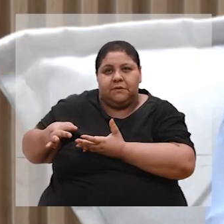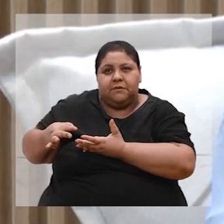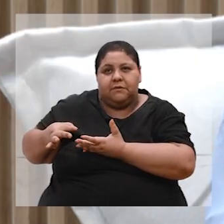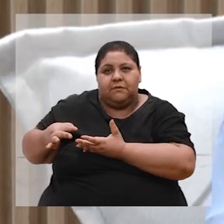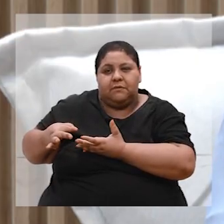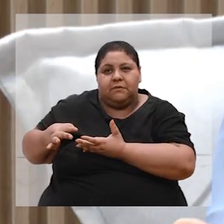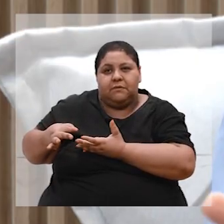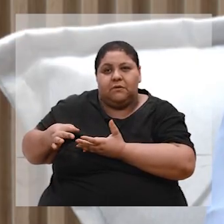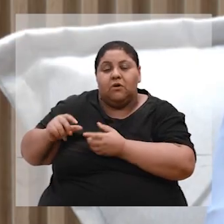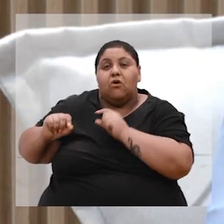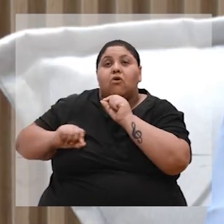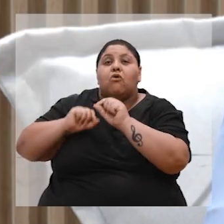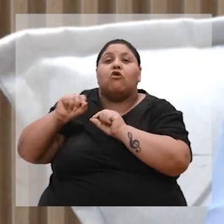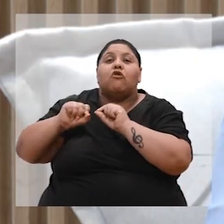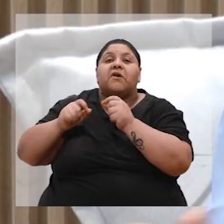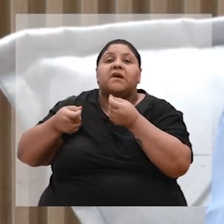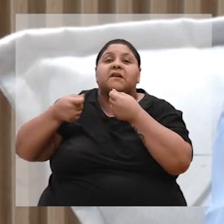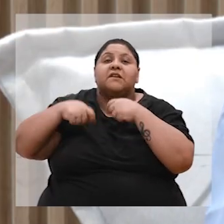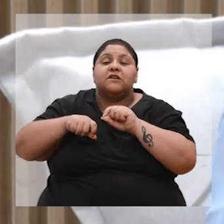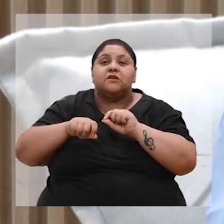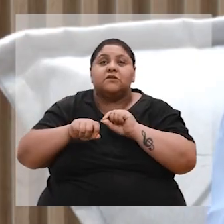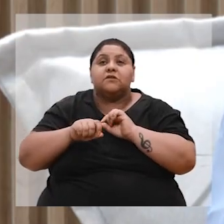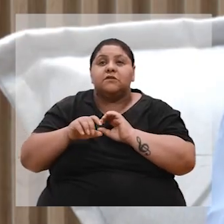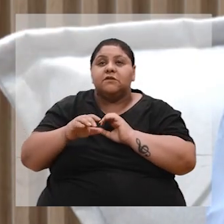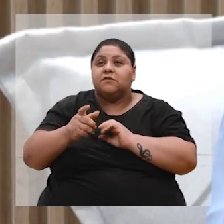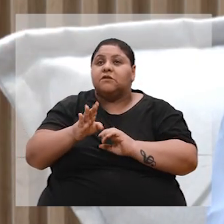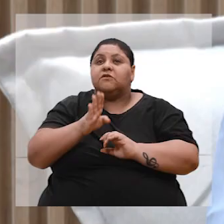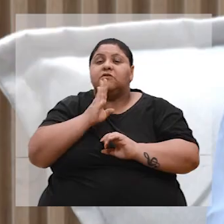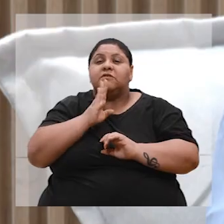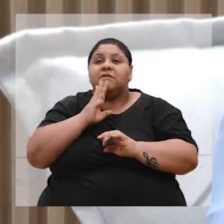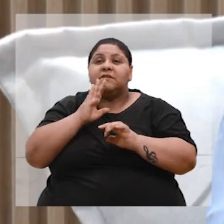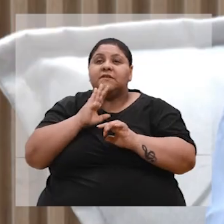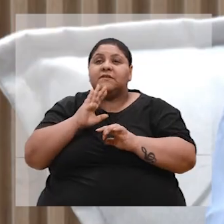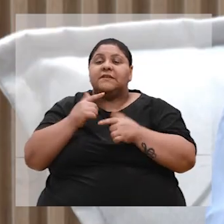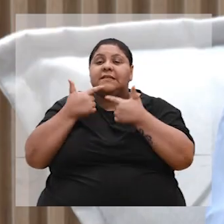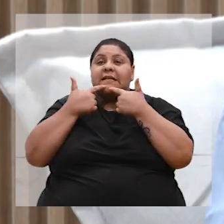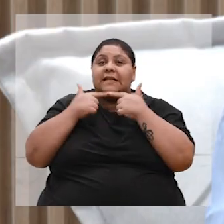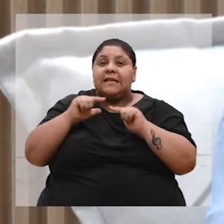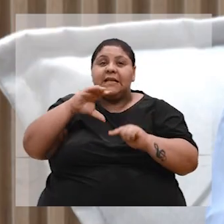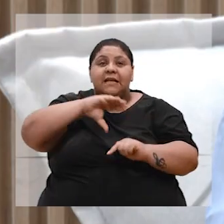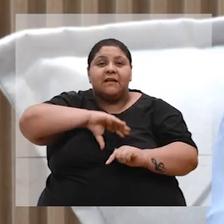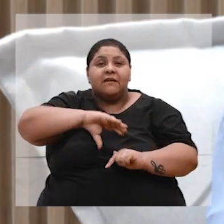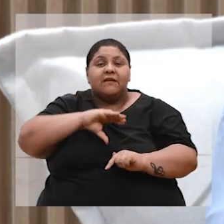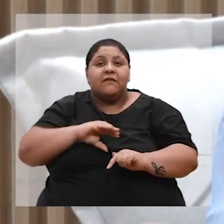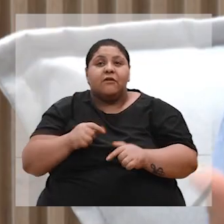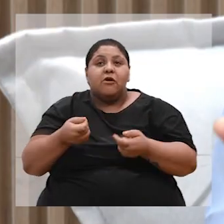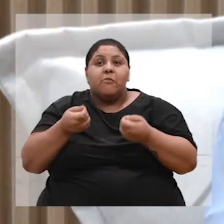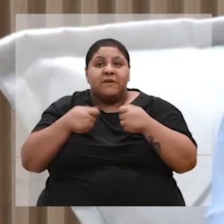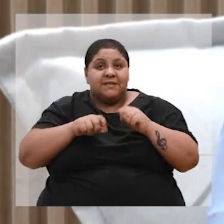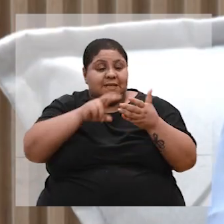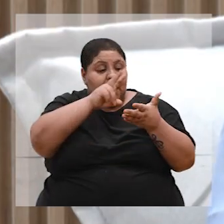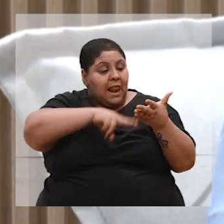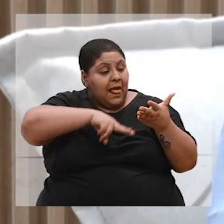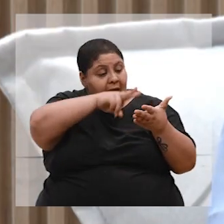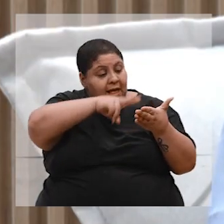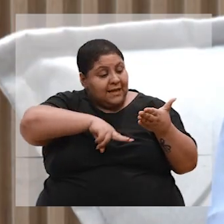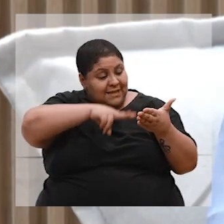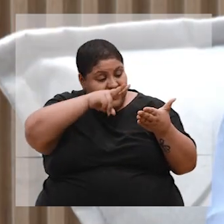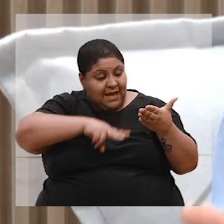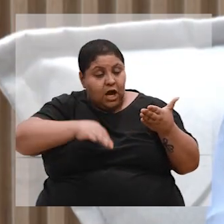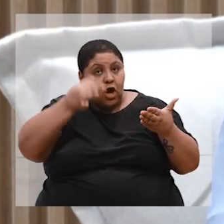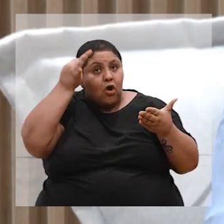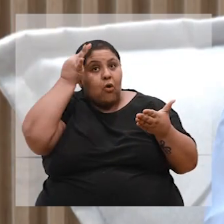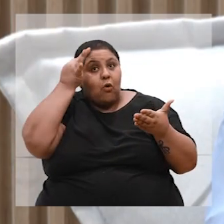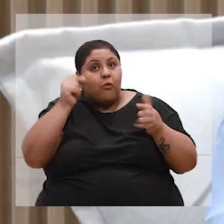Então, o que tu precisa conhecer da língua portuguesa? Tu precisa ser um leitor